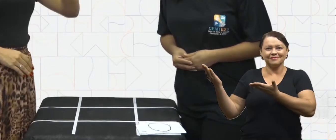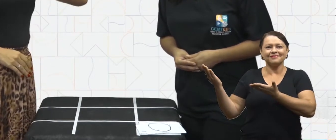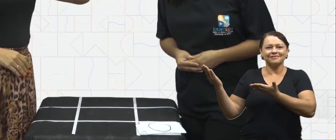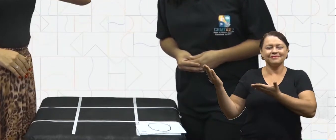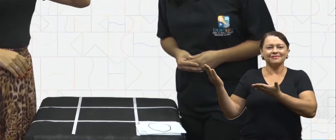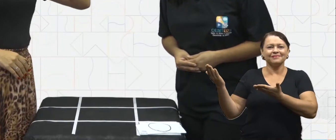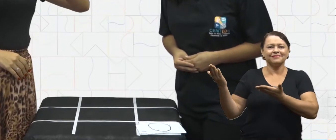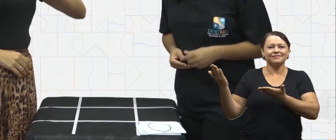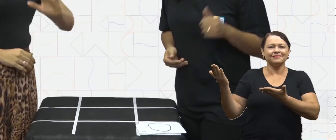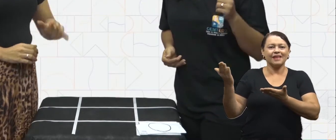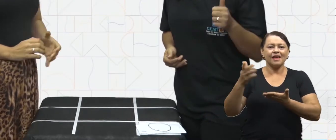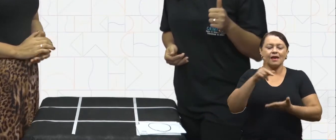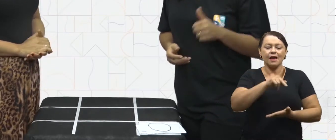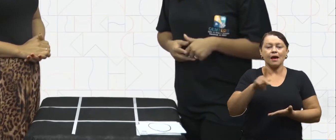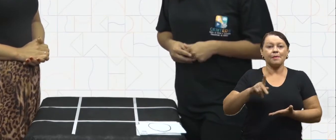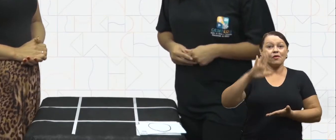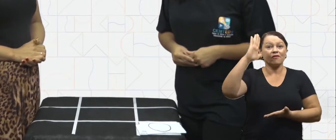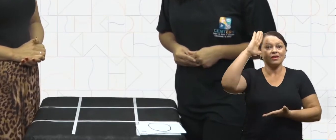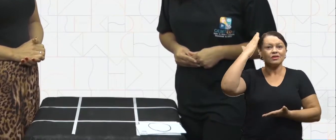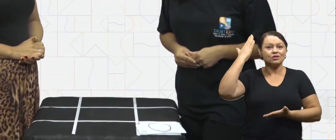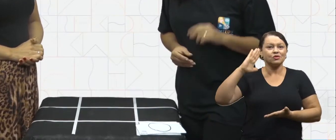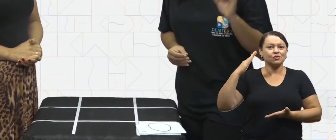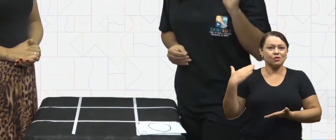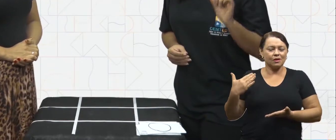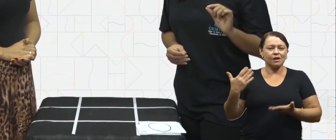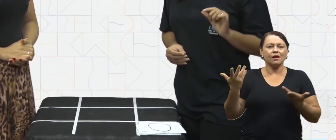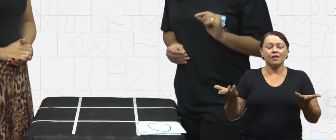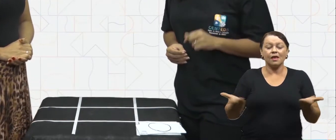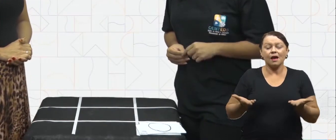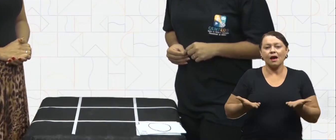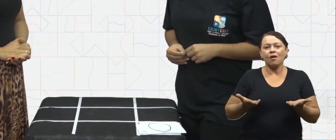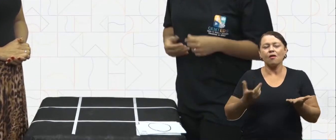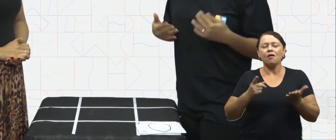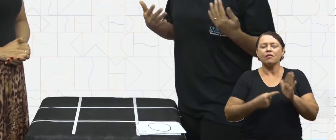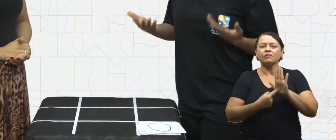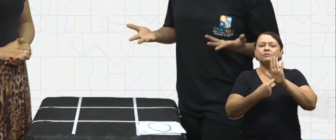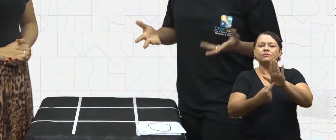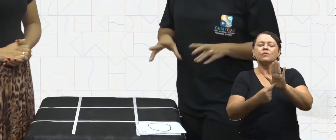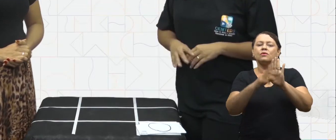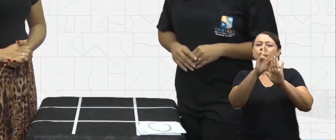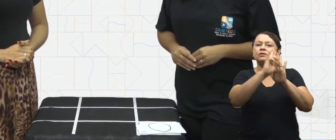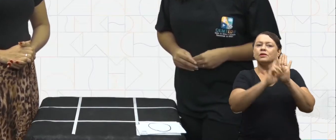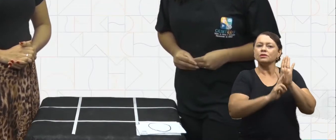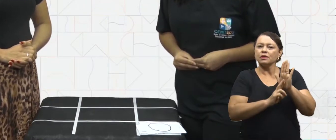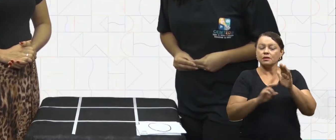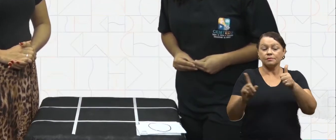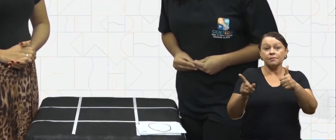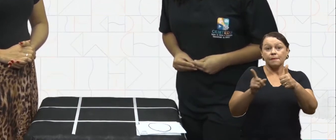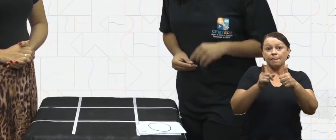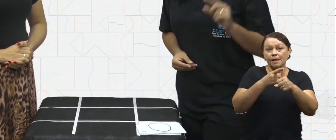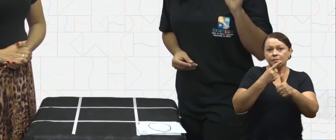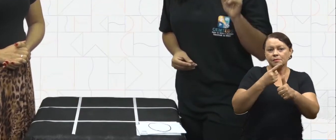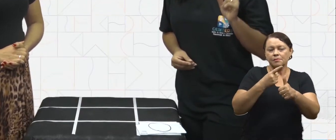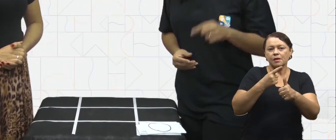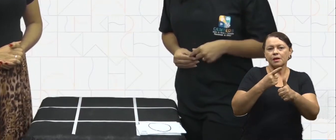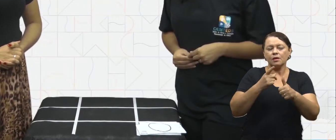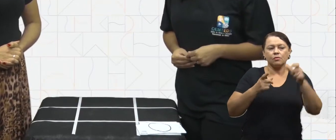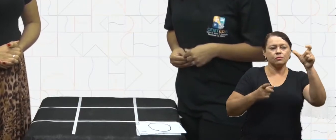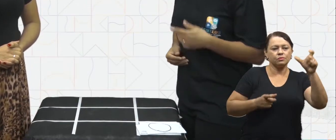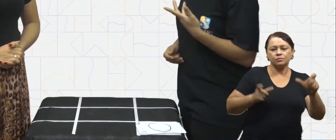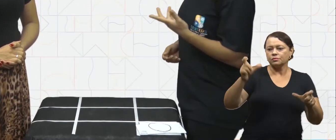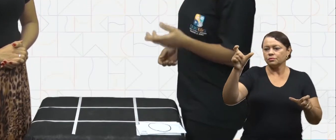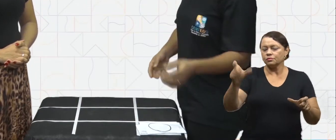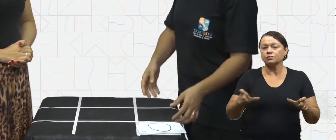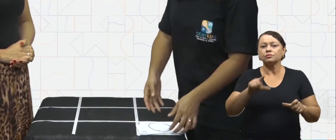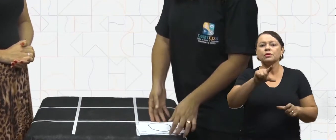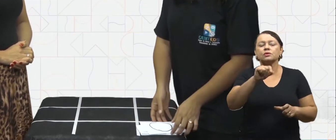Hannah. Legal, vamos começar relembrando as regras. Primeiro, os jogadores escolhem uma marcação.